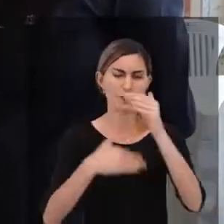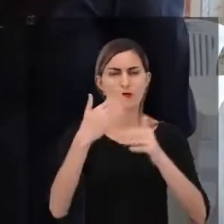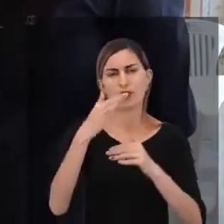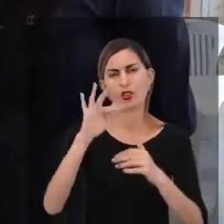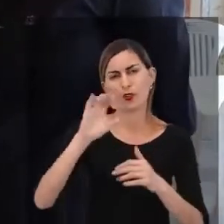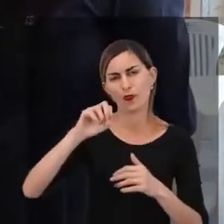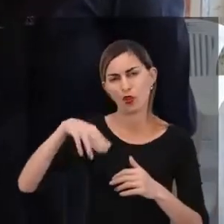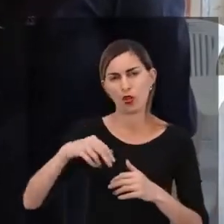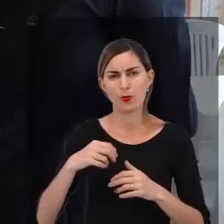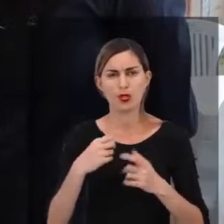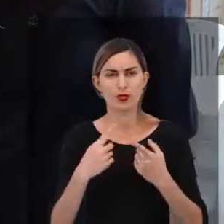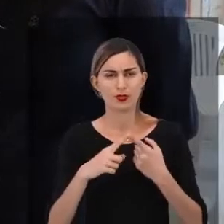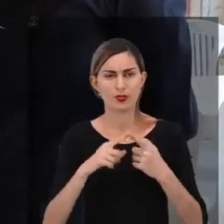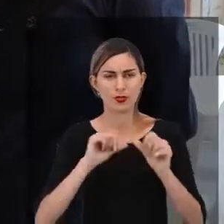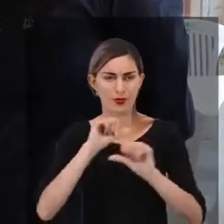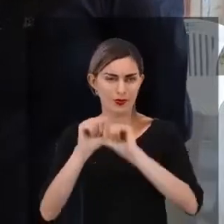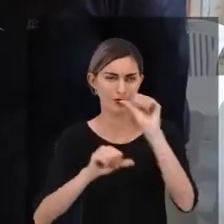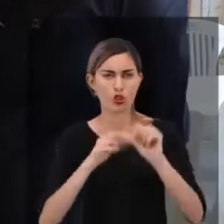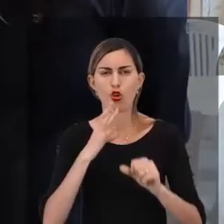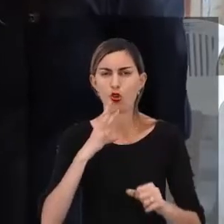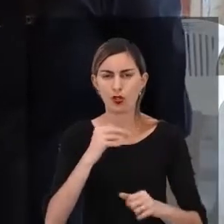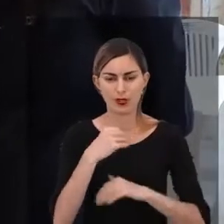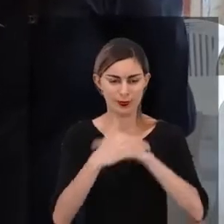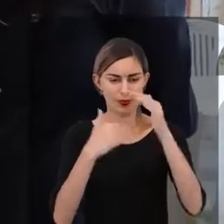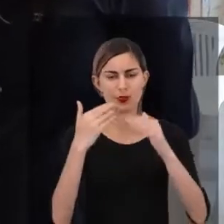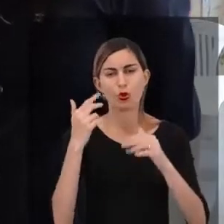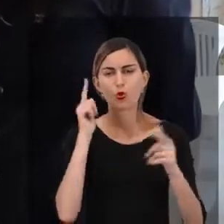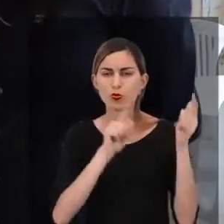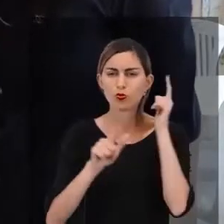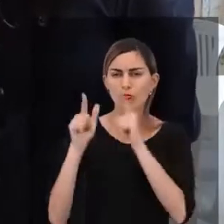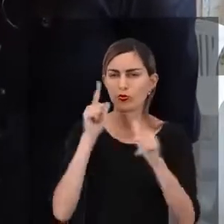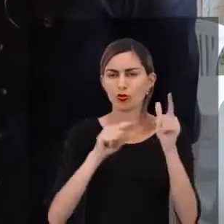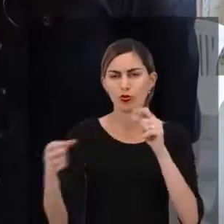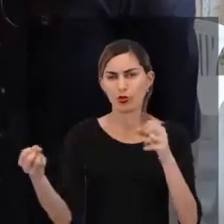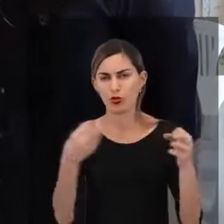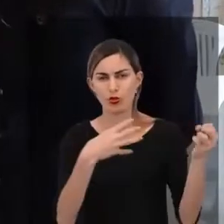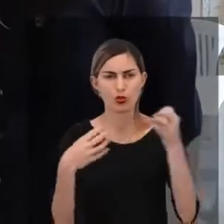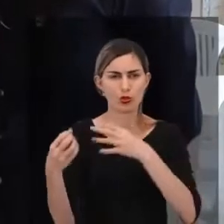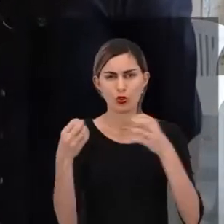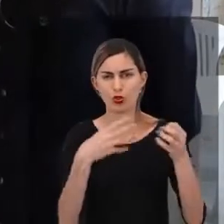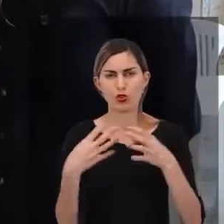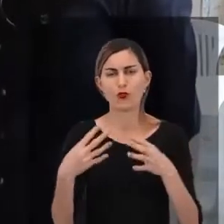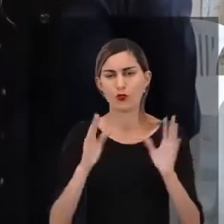o conhecimento seja uma forma revolucionária da gente vencer na vida, da gente conquistar